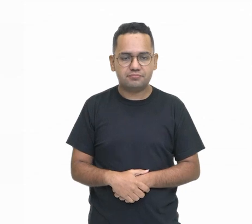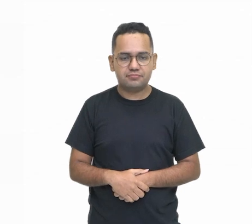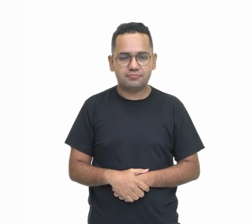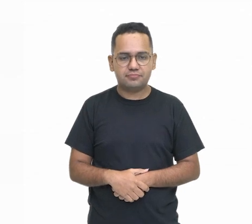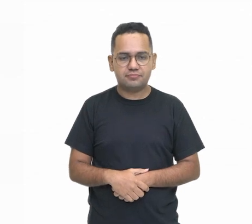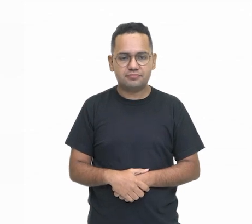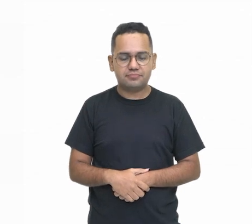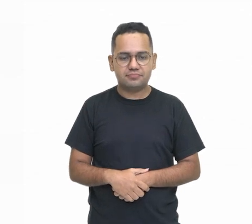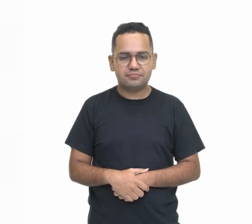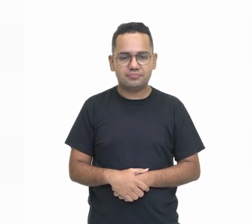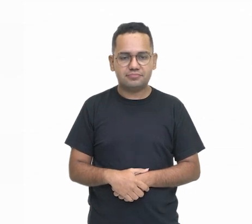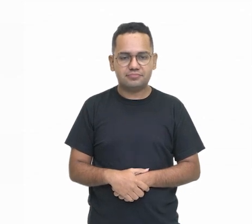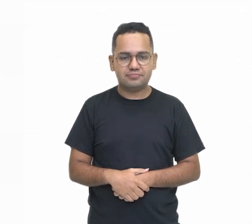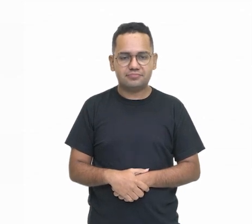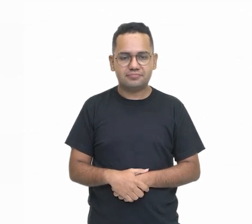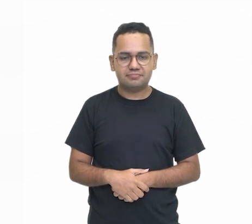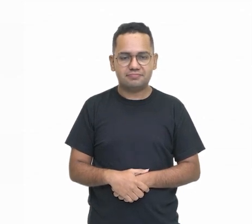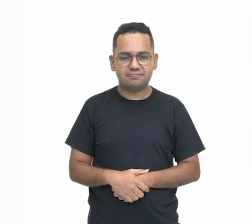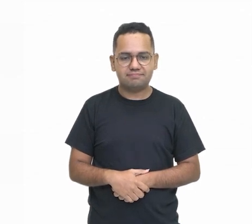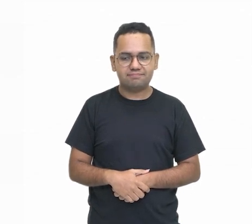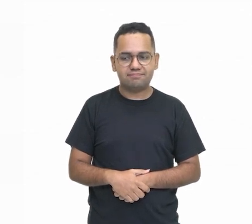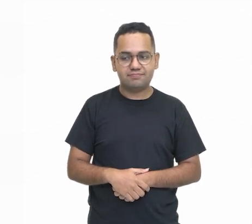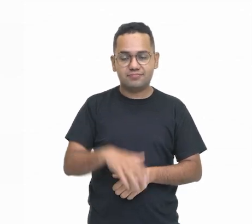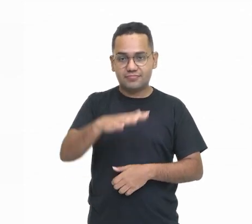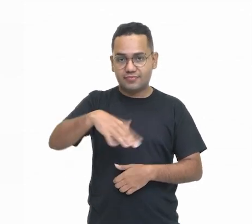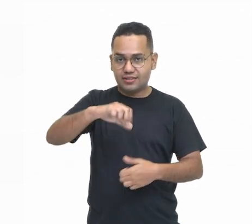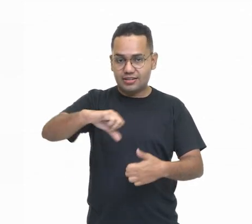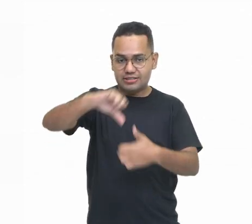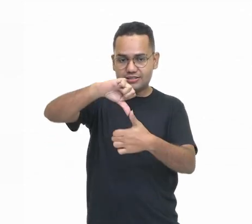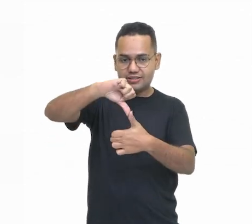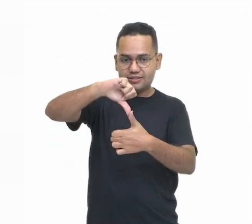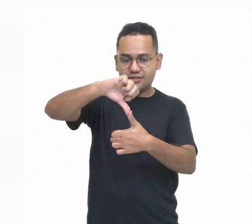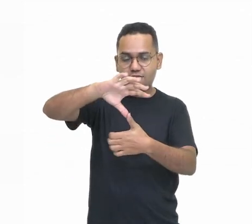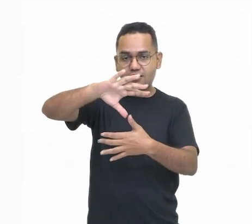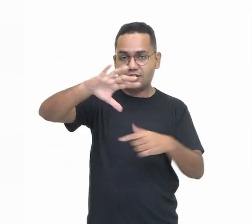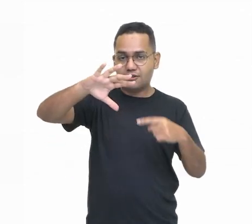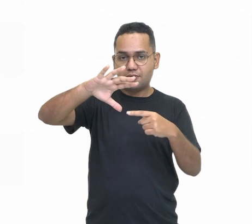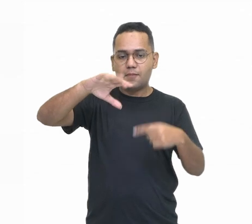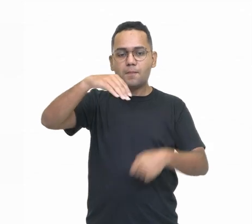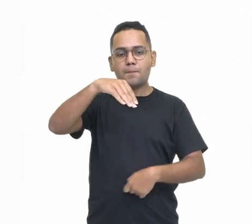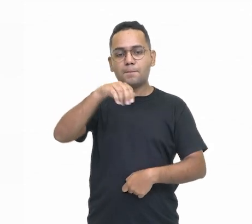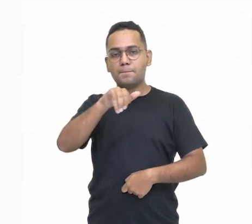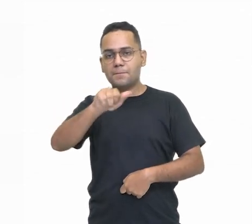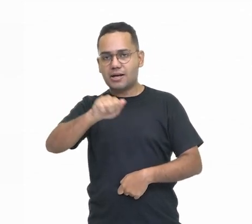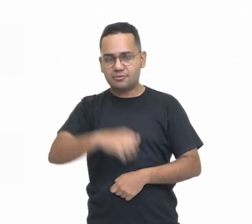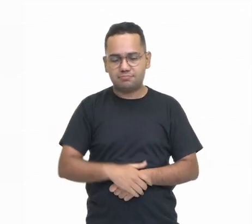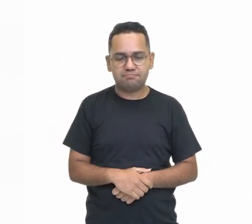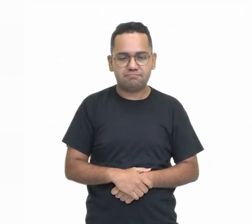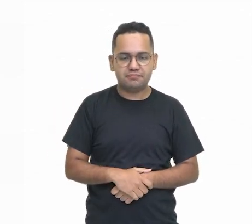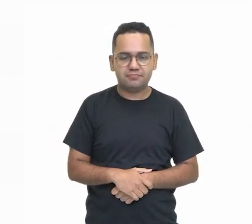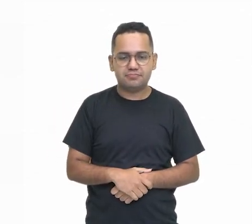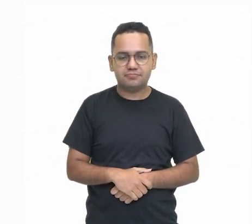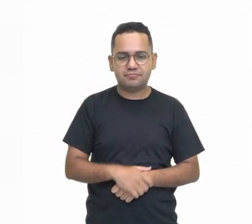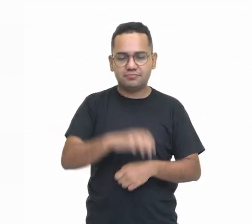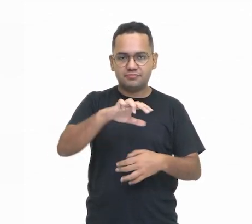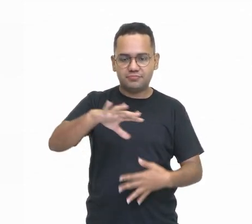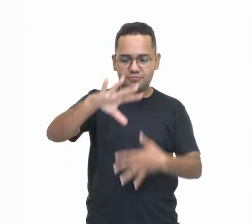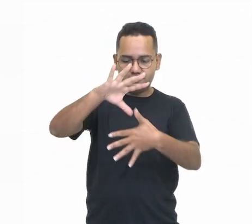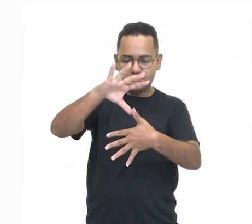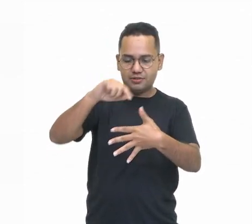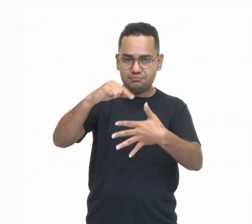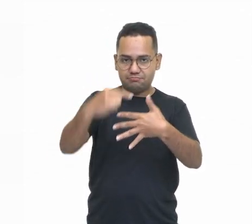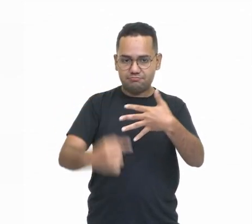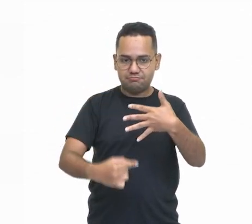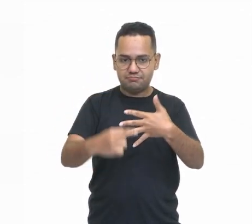Ali, na América Central, nós temos o Império Maia. E já na América do